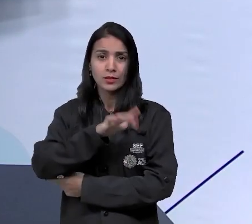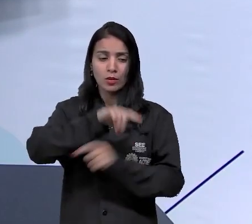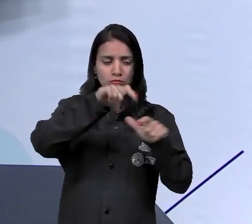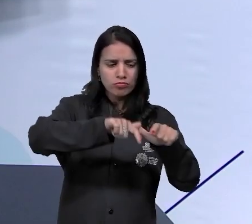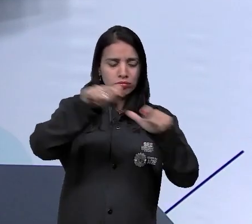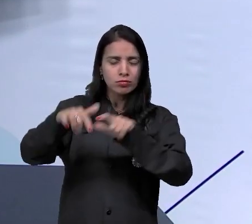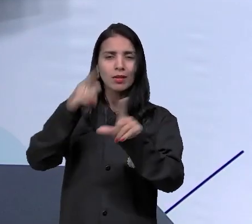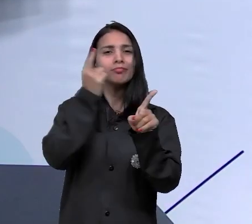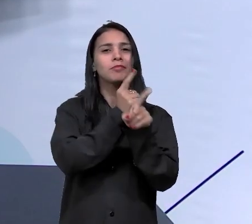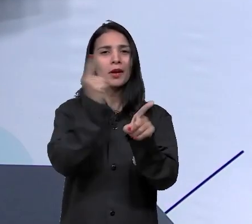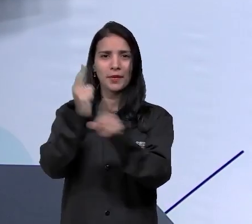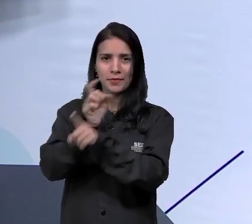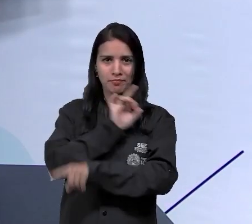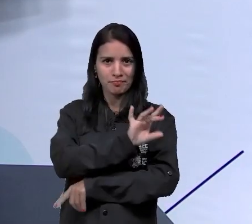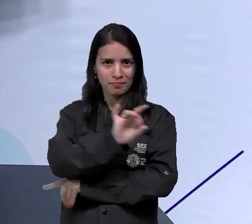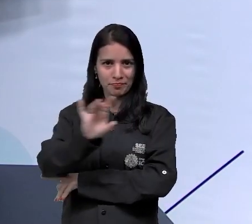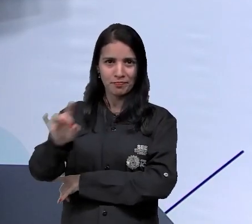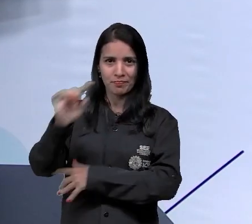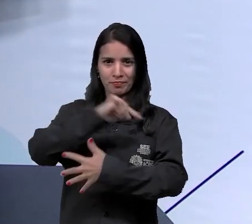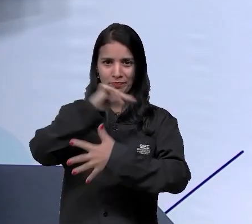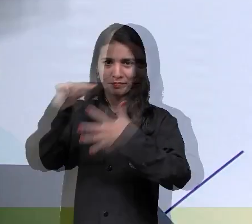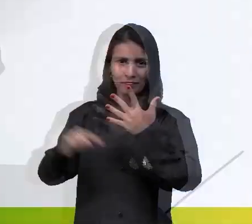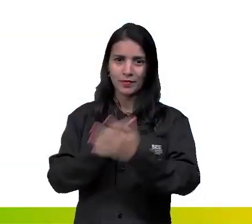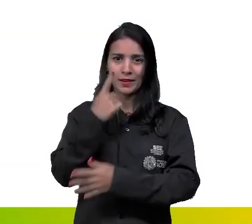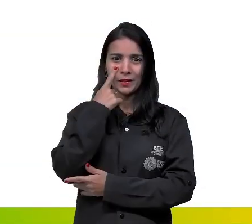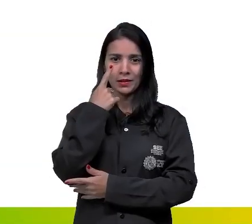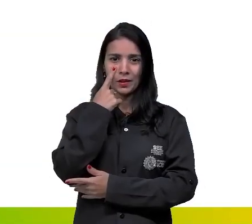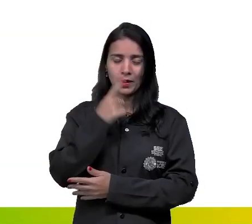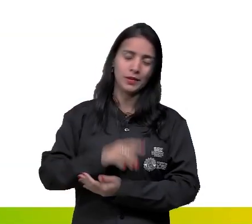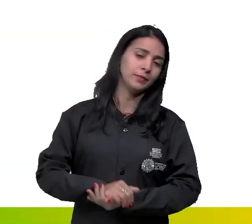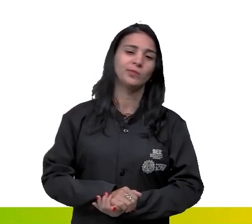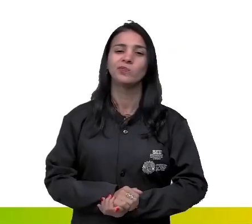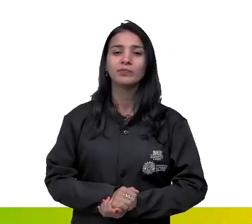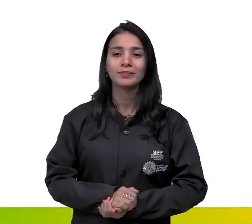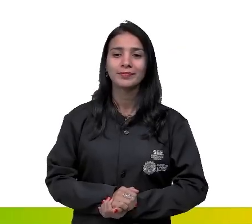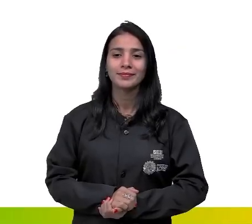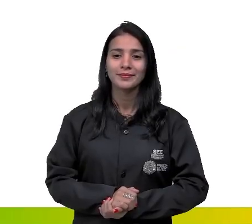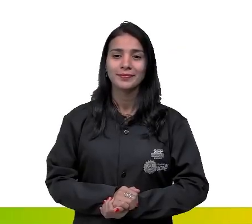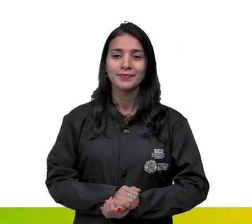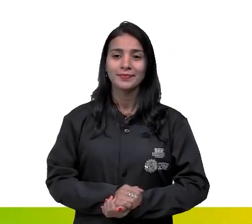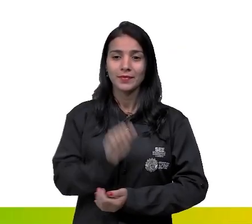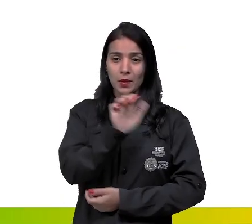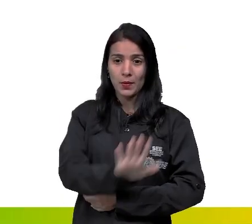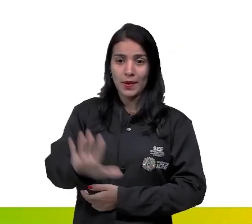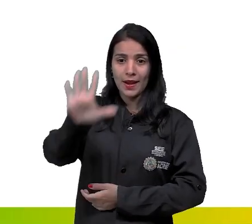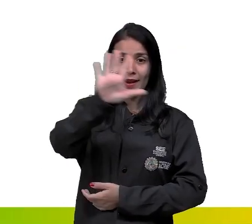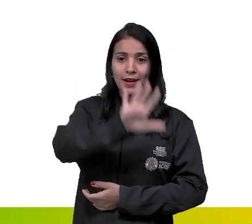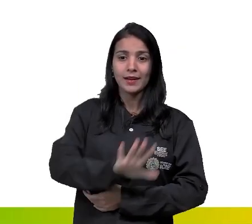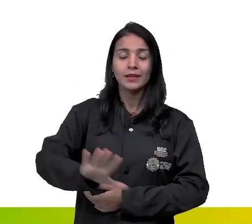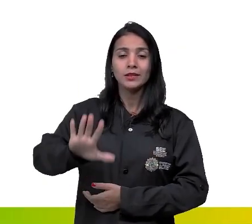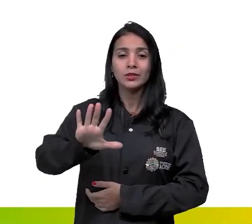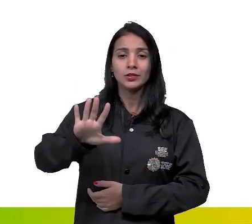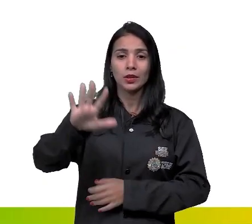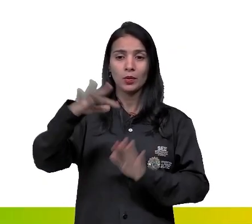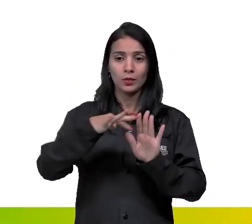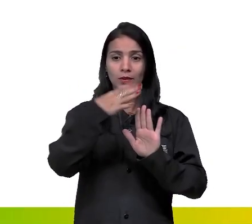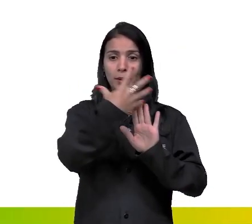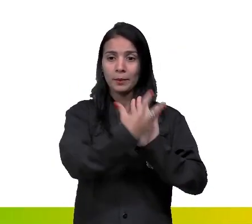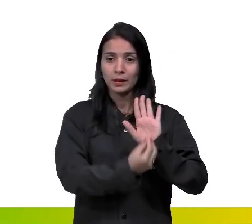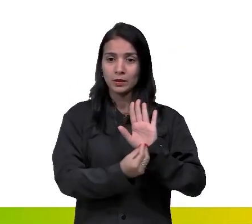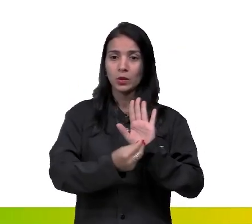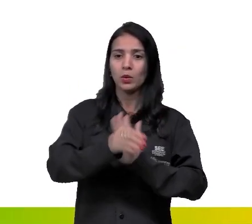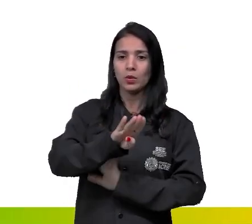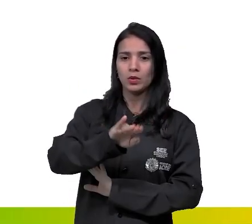desses biomas. Olha que interessante aqui na aula. A gente vai observar, então, a localização do bioma